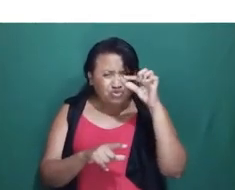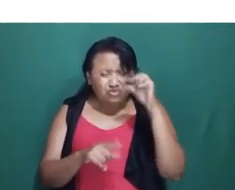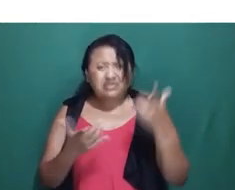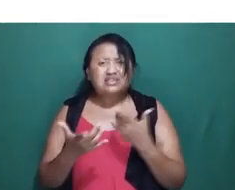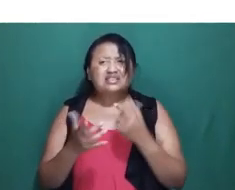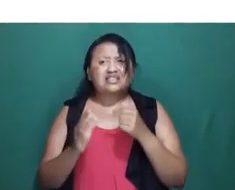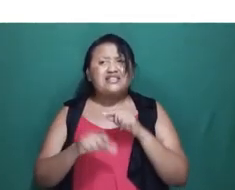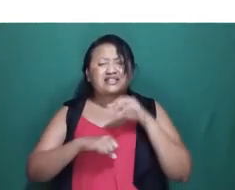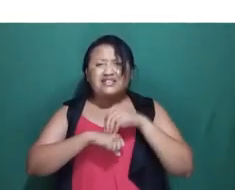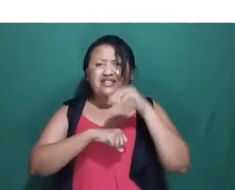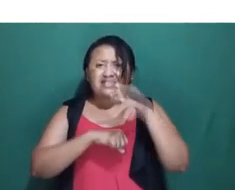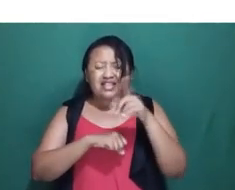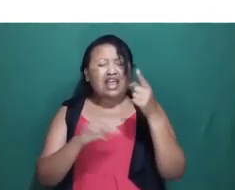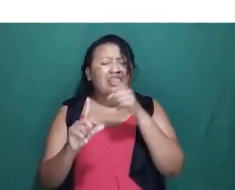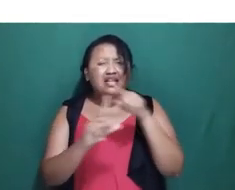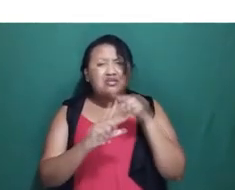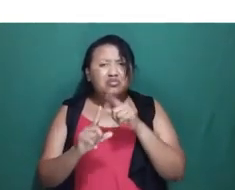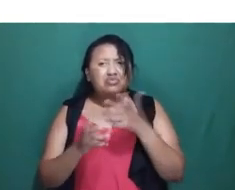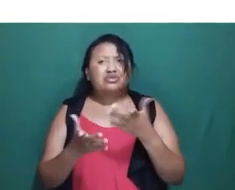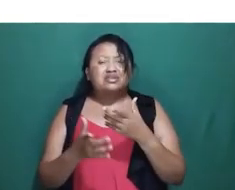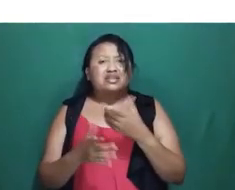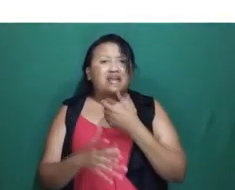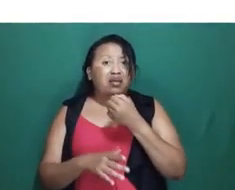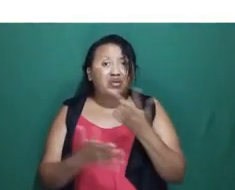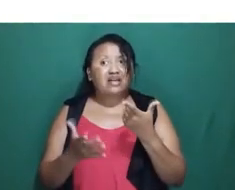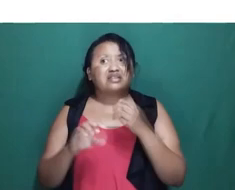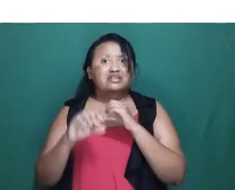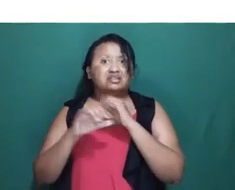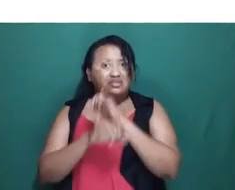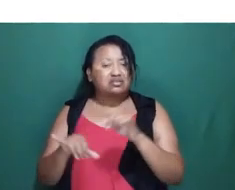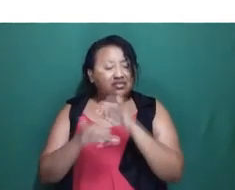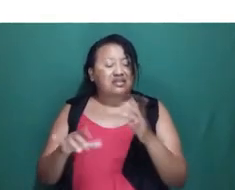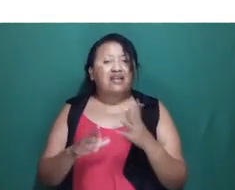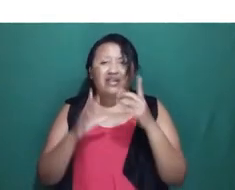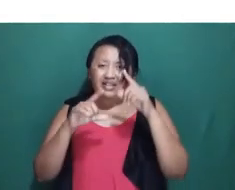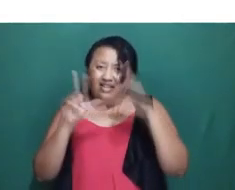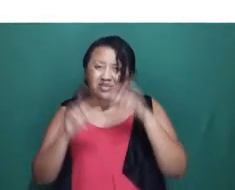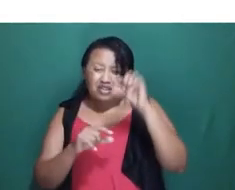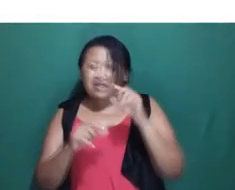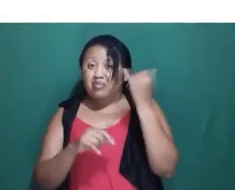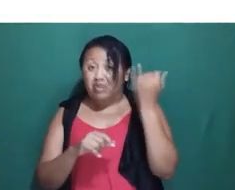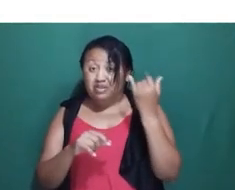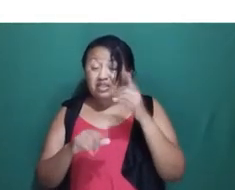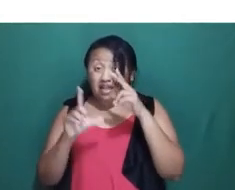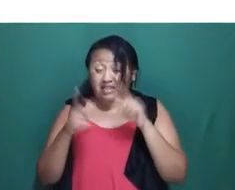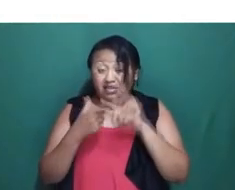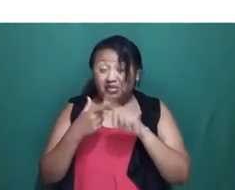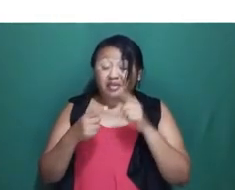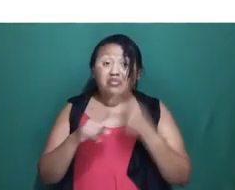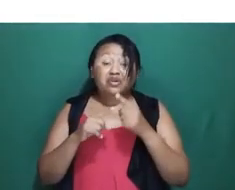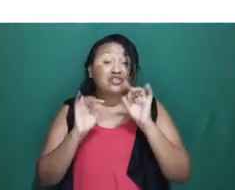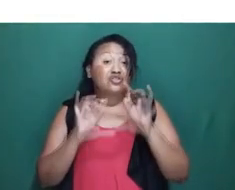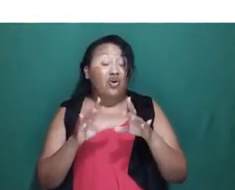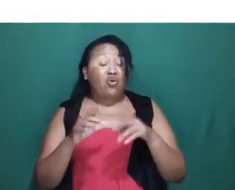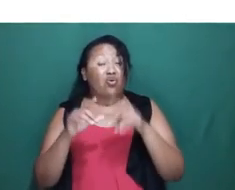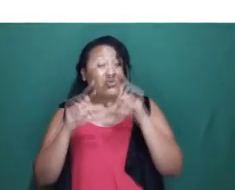indicam o título da reportagem né que geralmente na prova aí vem com alergia pequeno então é importante vocês lerem isso também porque gente só com esse